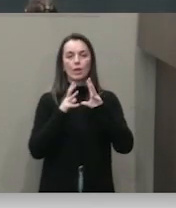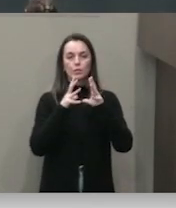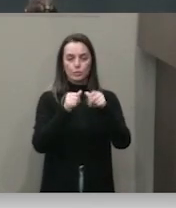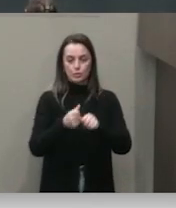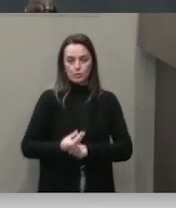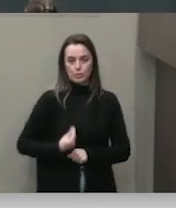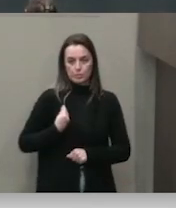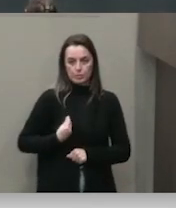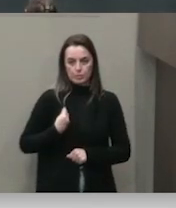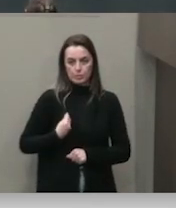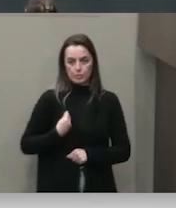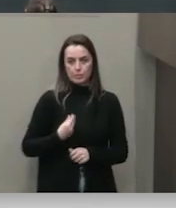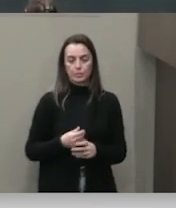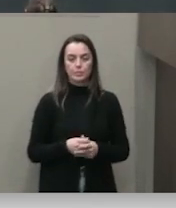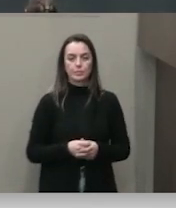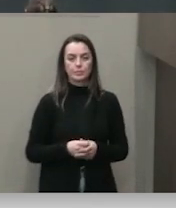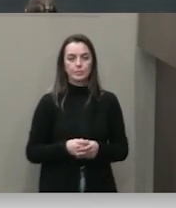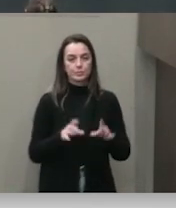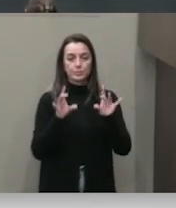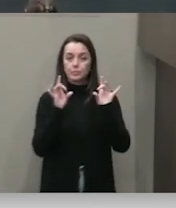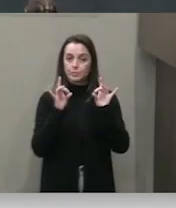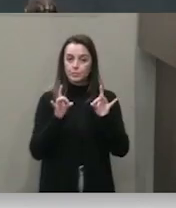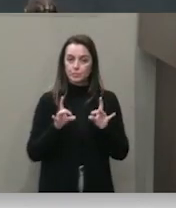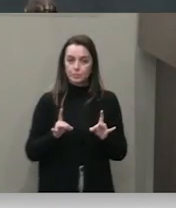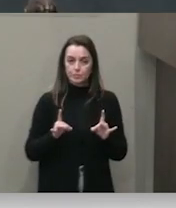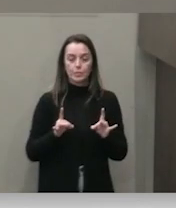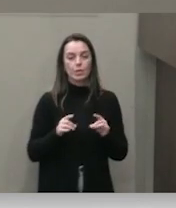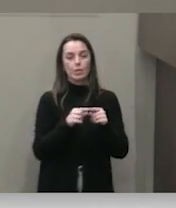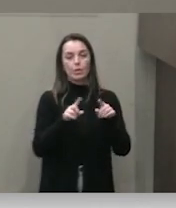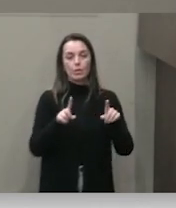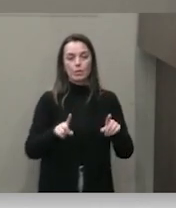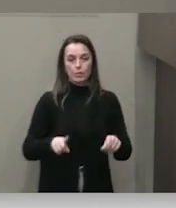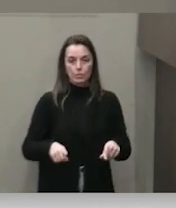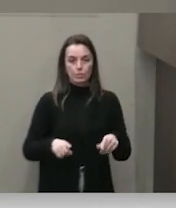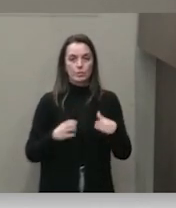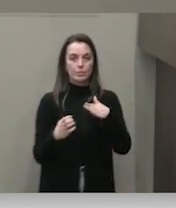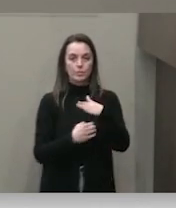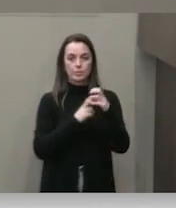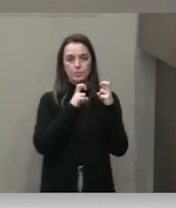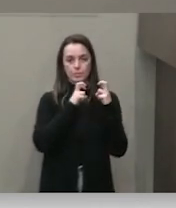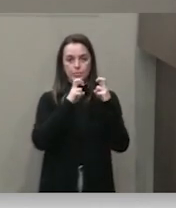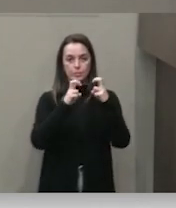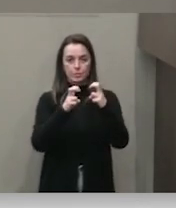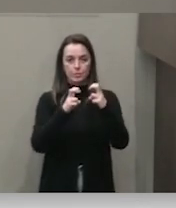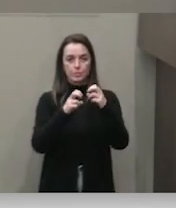em especial os nossos colaboradores da CODEPAS, aí, em grande número, os presidentes do sindicato, aí,